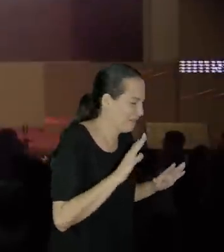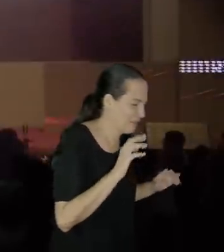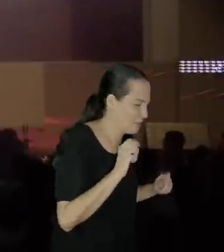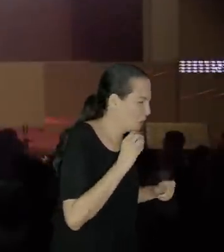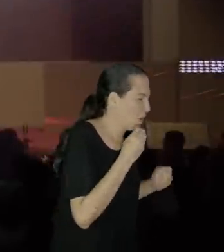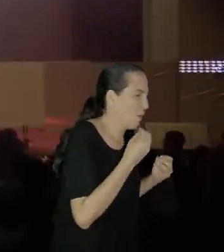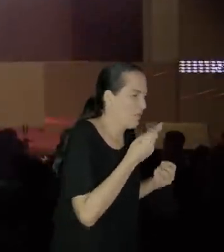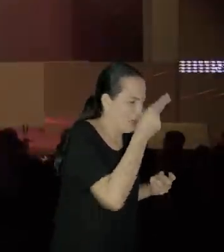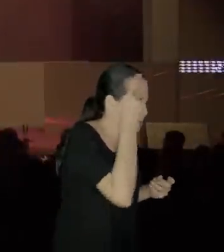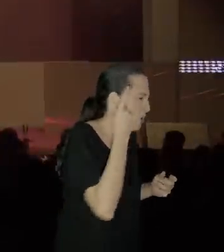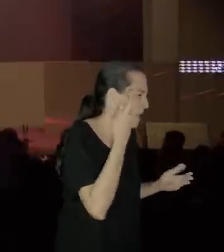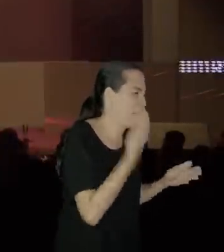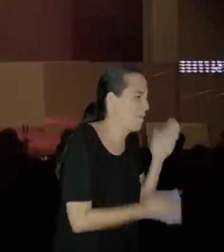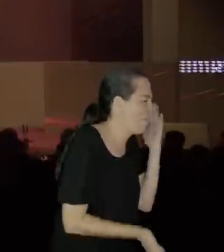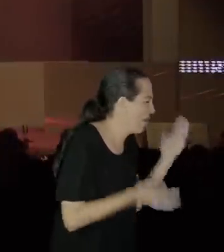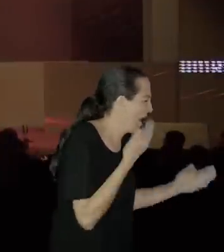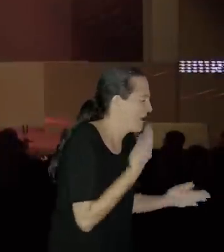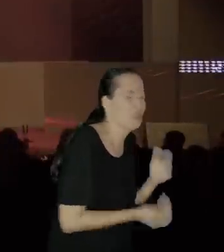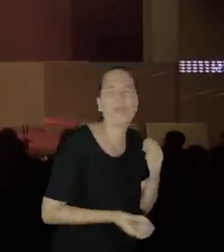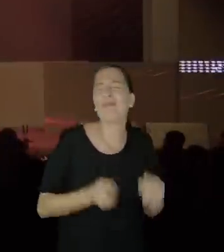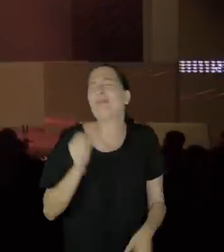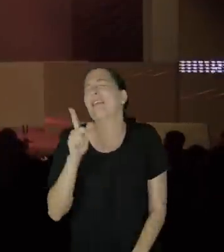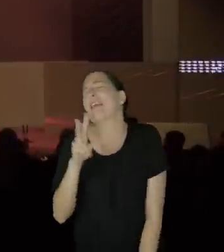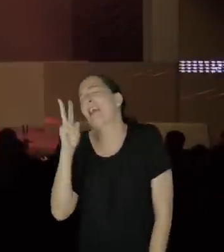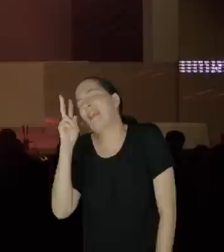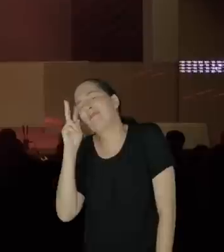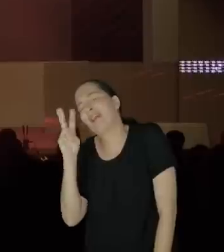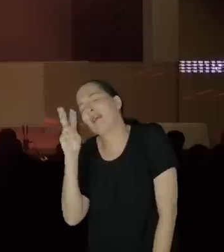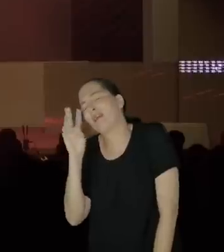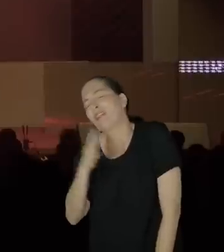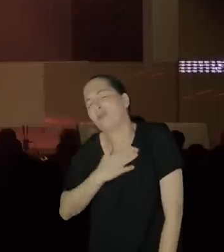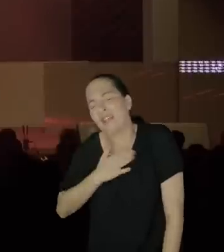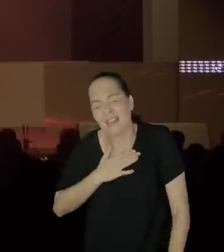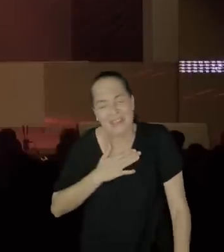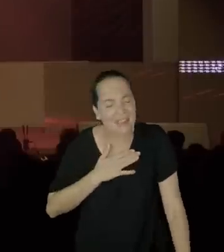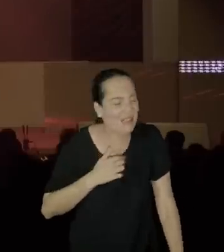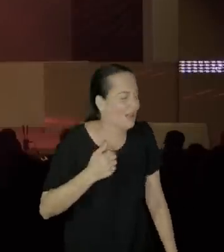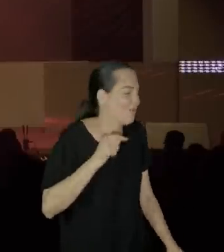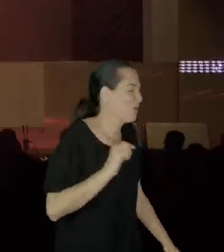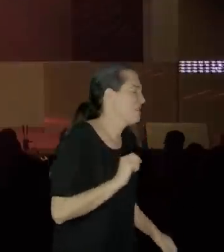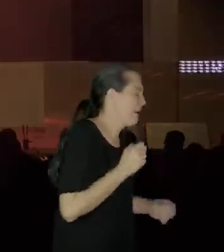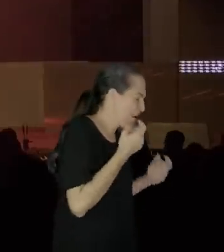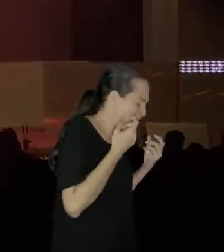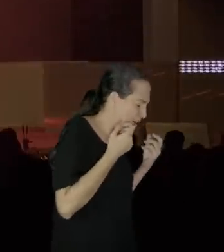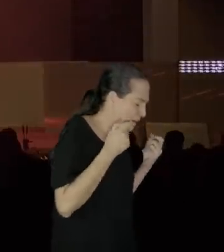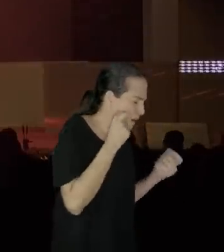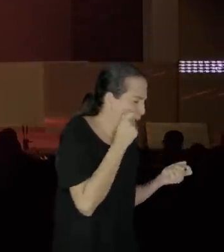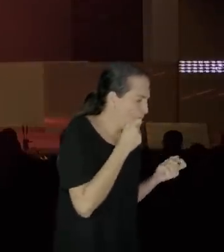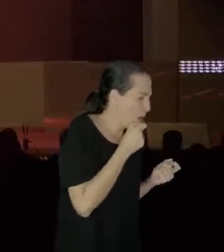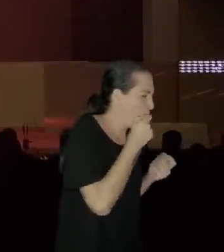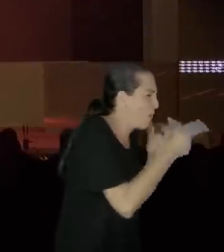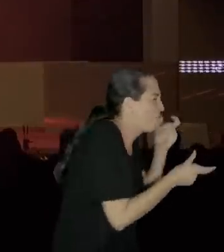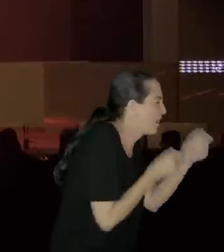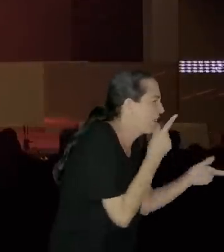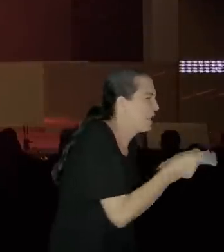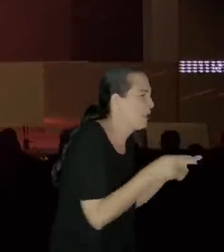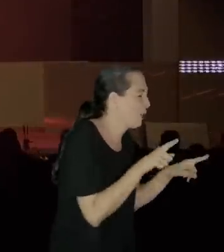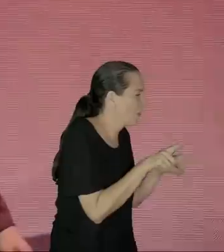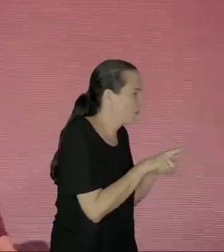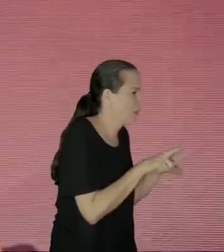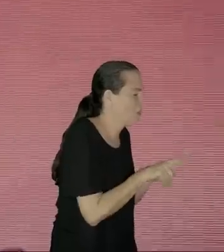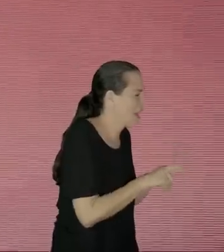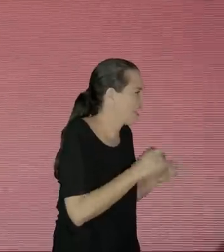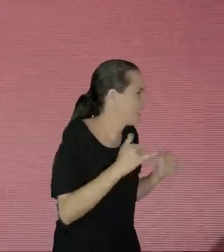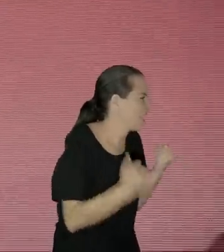se ofendi o Rei da Glória? Ofendeste e traíste. Ai de mim,